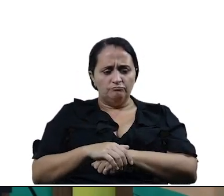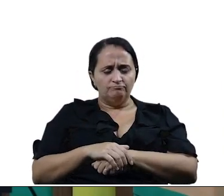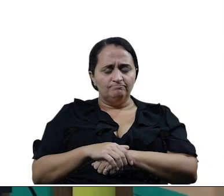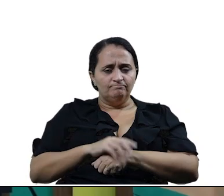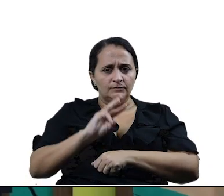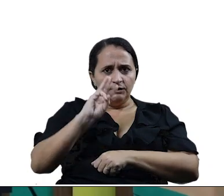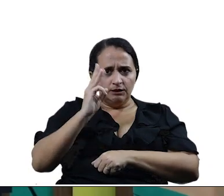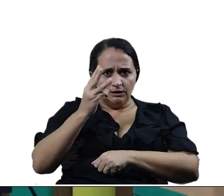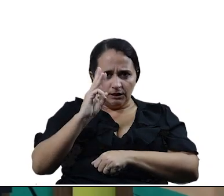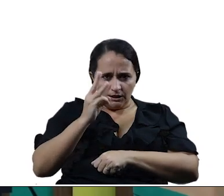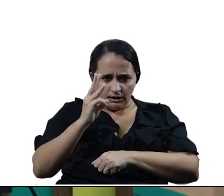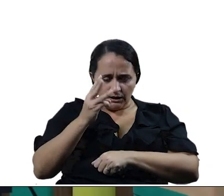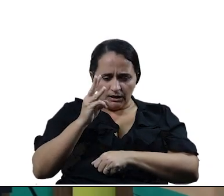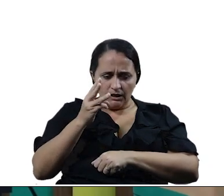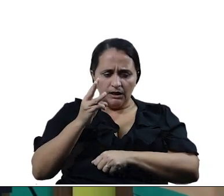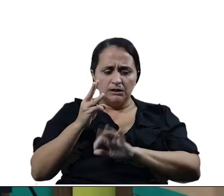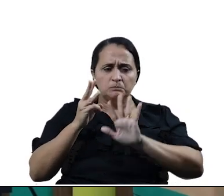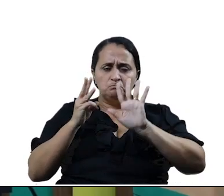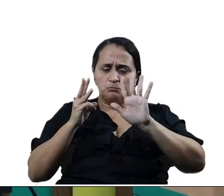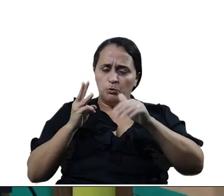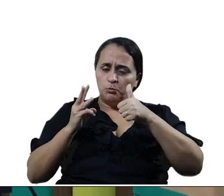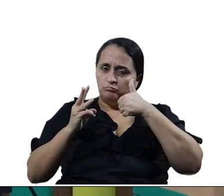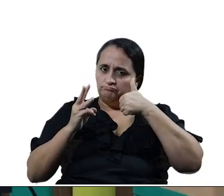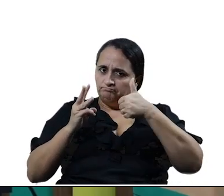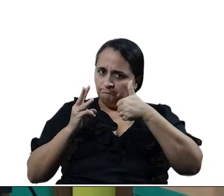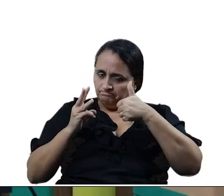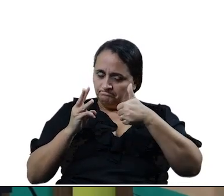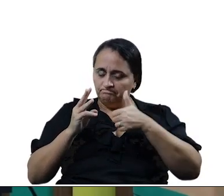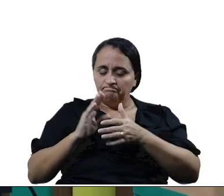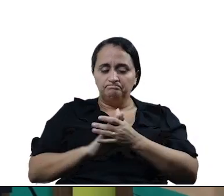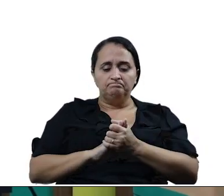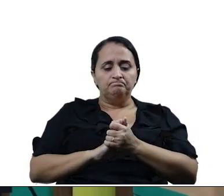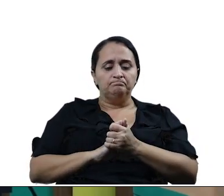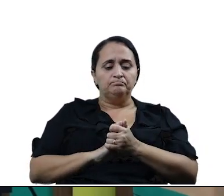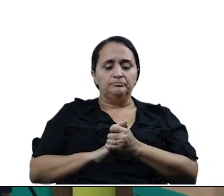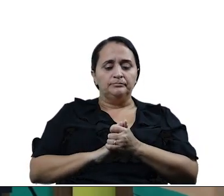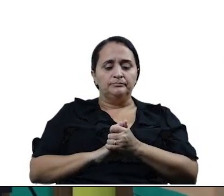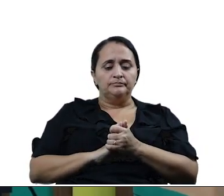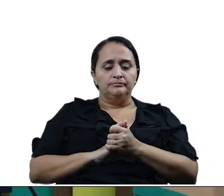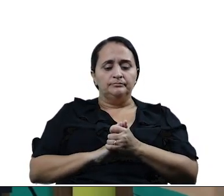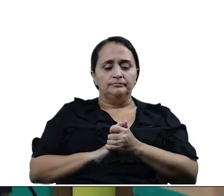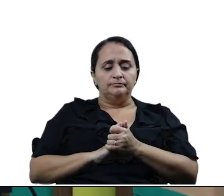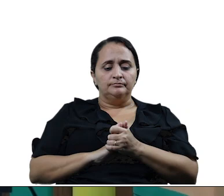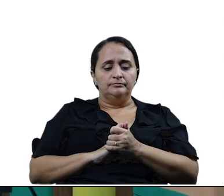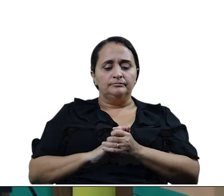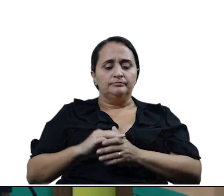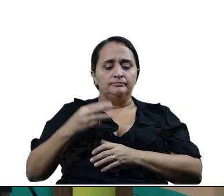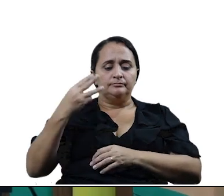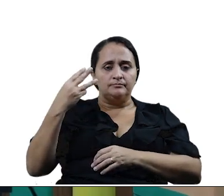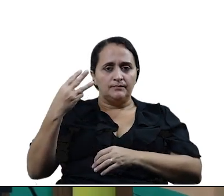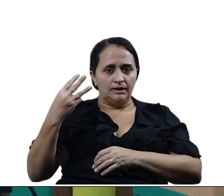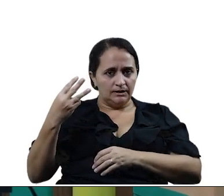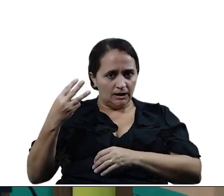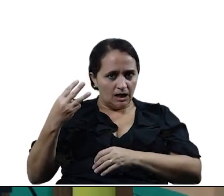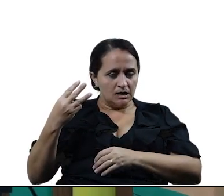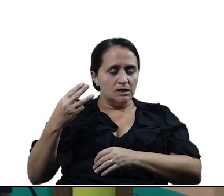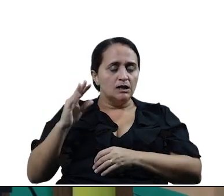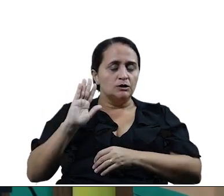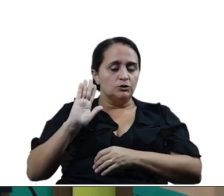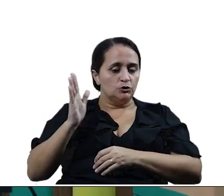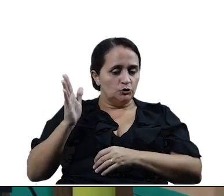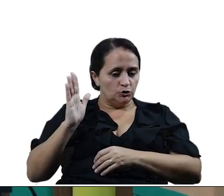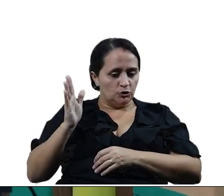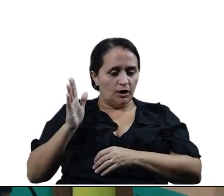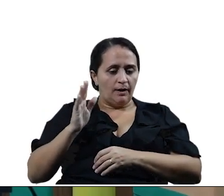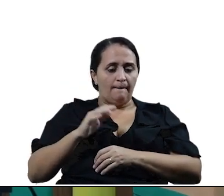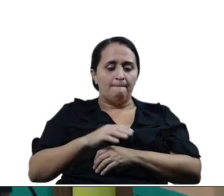valor bom, tá tranquilo. Então, vamos manter esses R$3 aqui, tá? Tudo isso é cálculo mental, viu, gente?